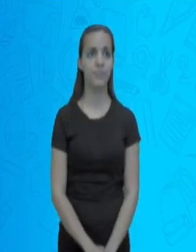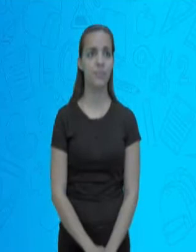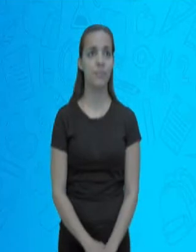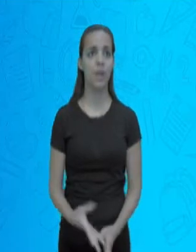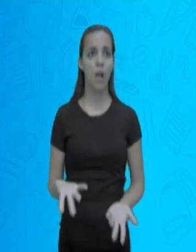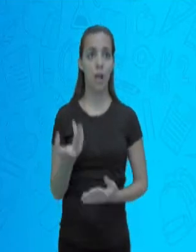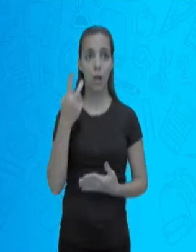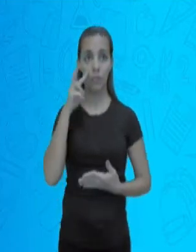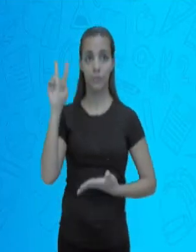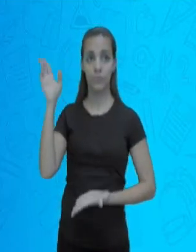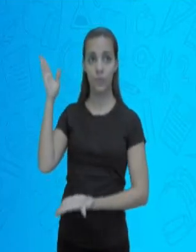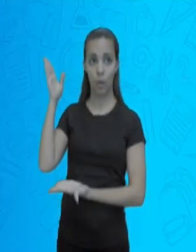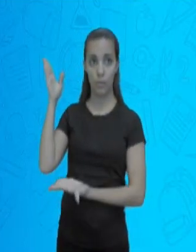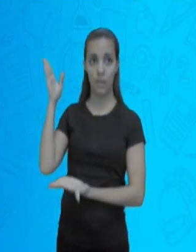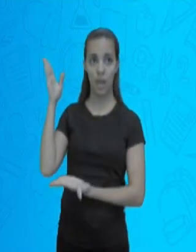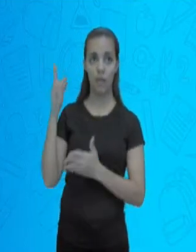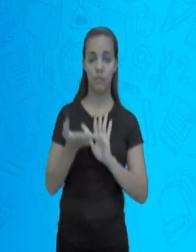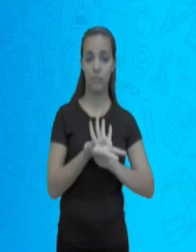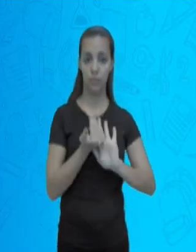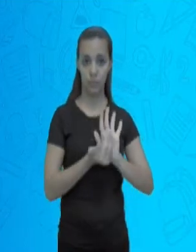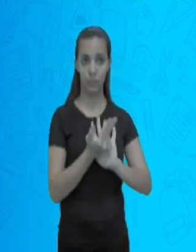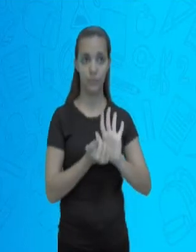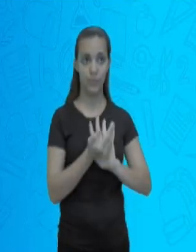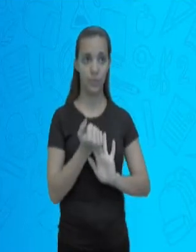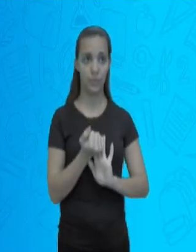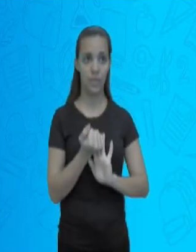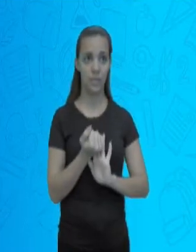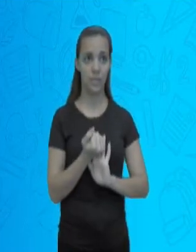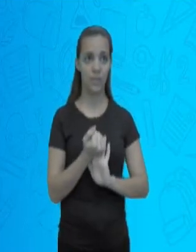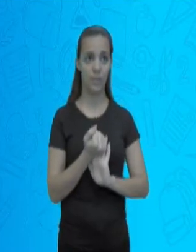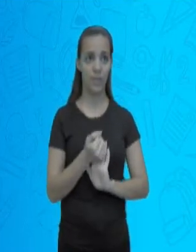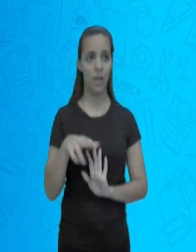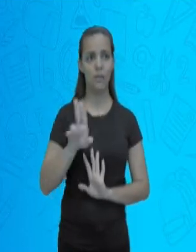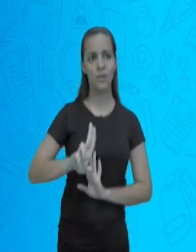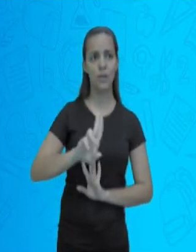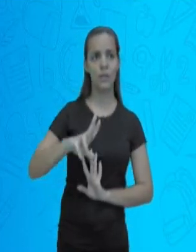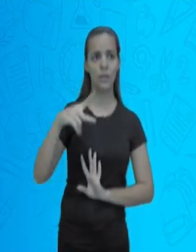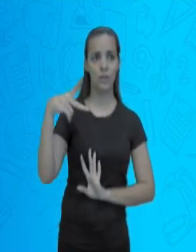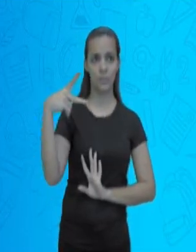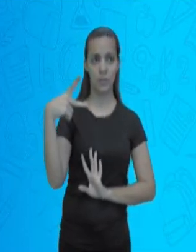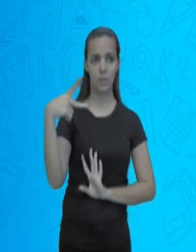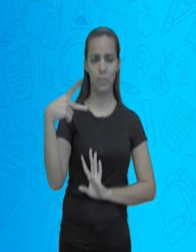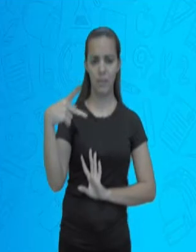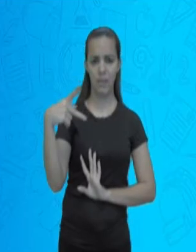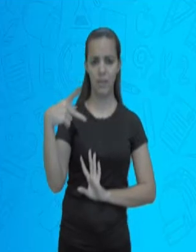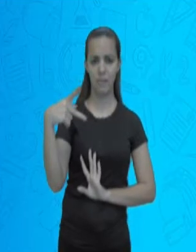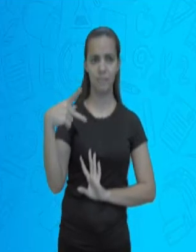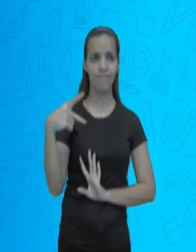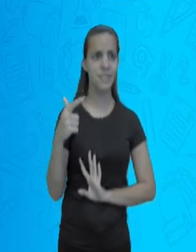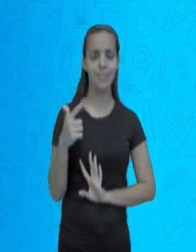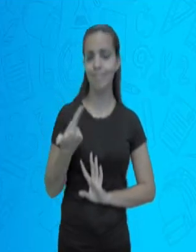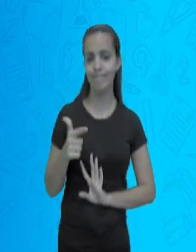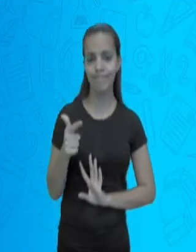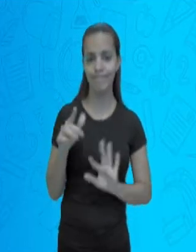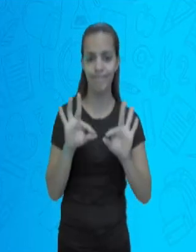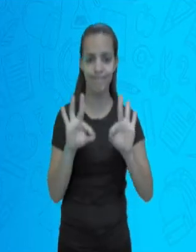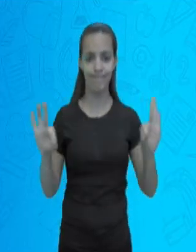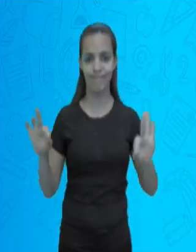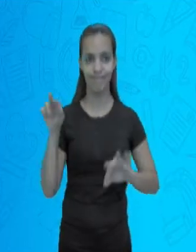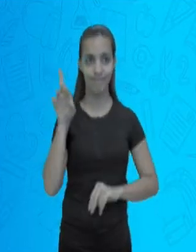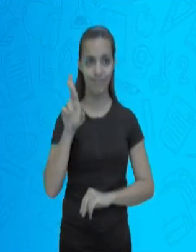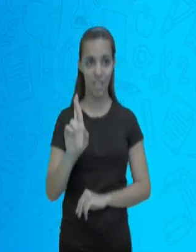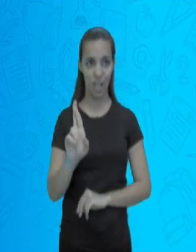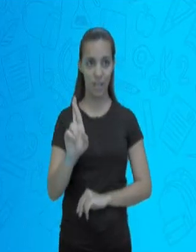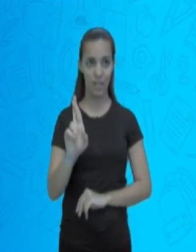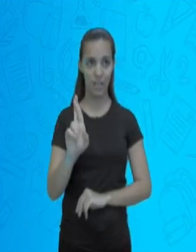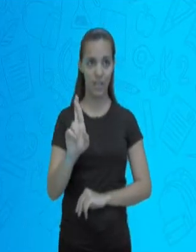Então, vamos primeiro observar aqui, nós temos quando o P não está na reta R, quando o ponto P não